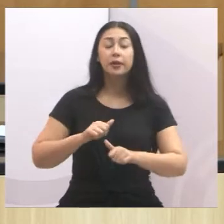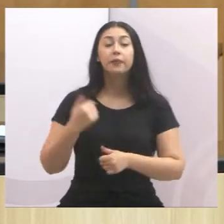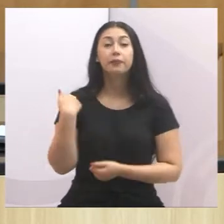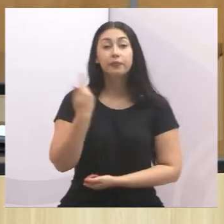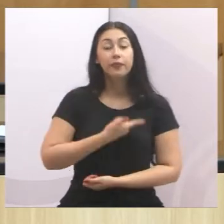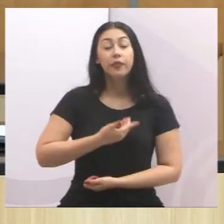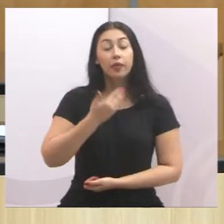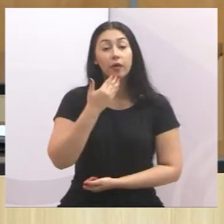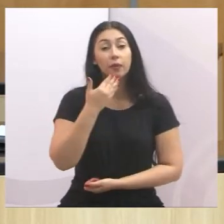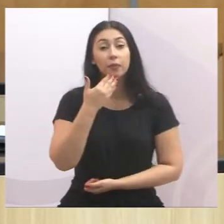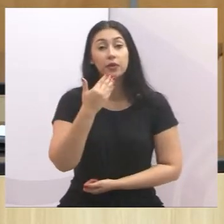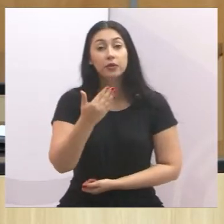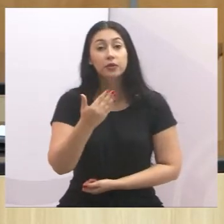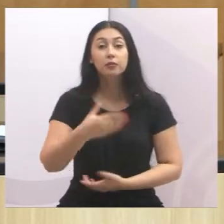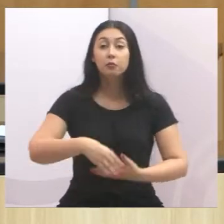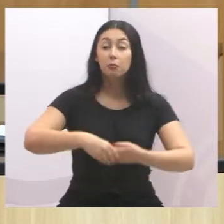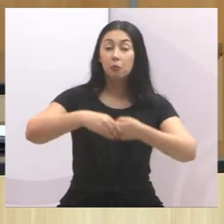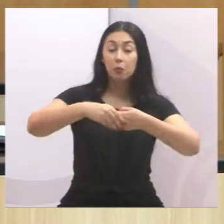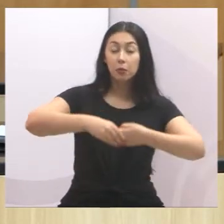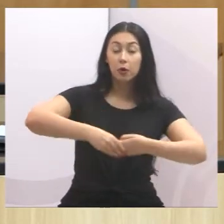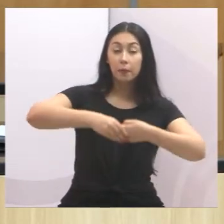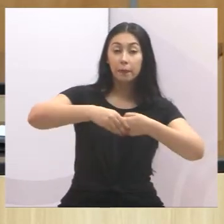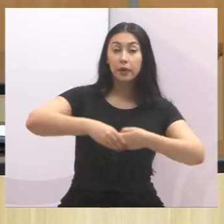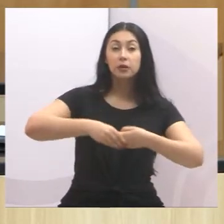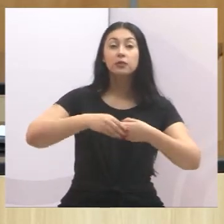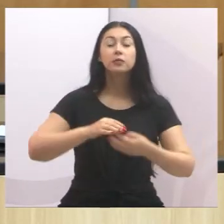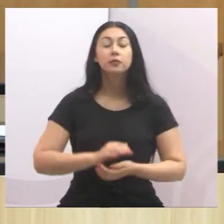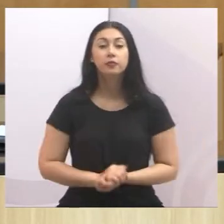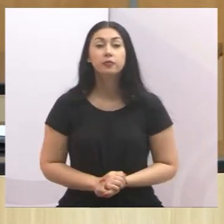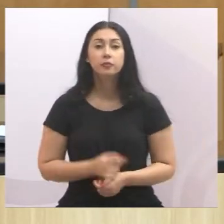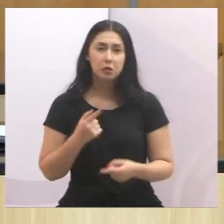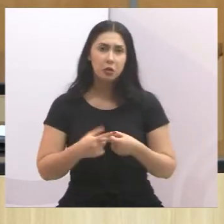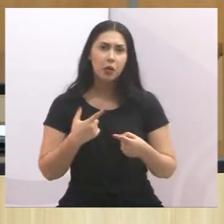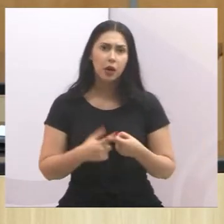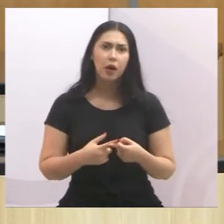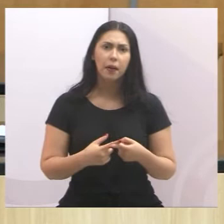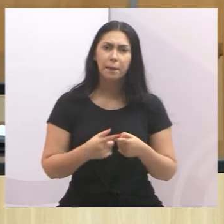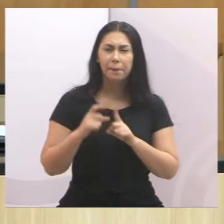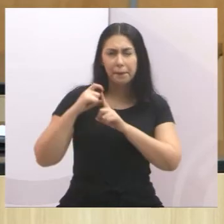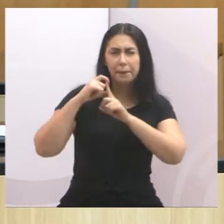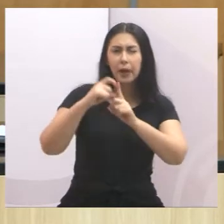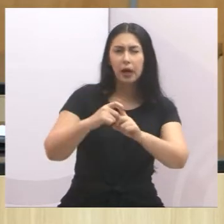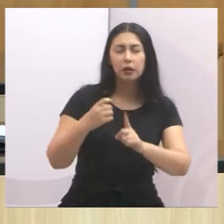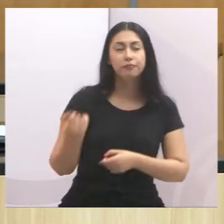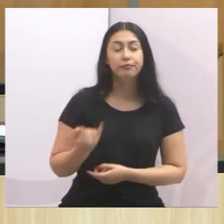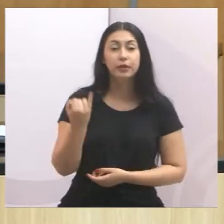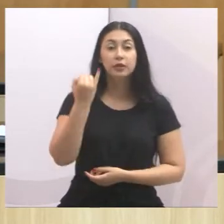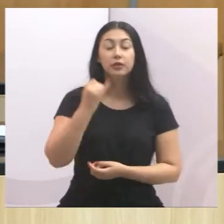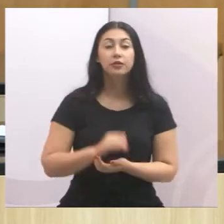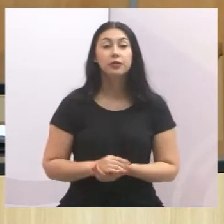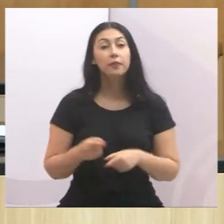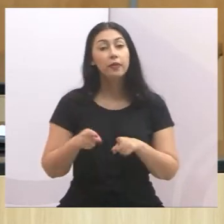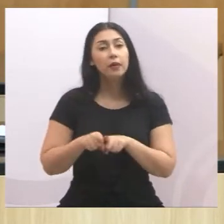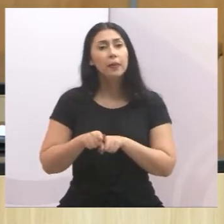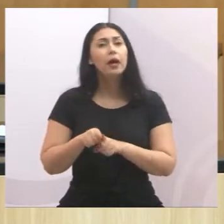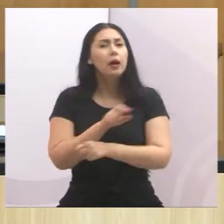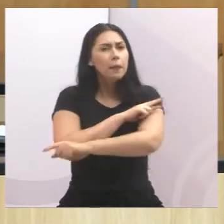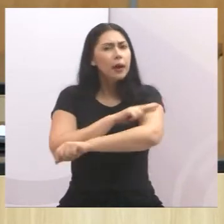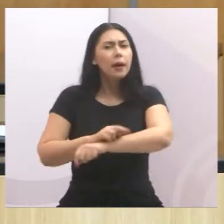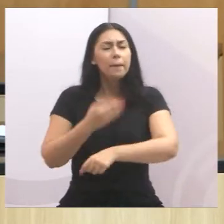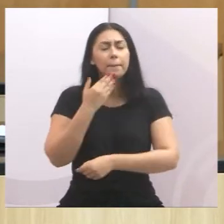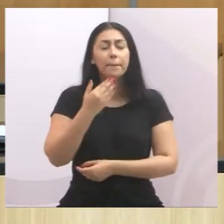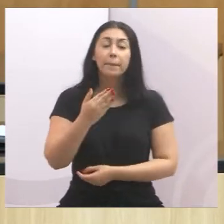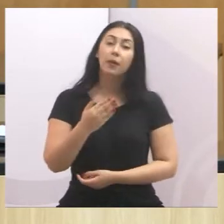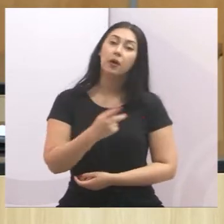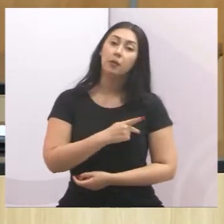reiteramos nossos cordiais cumprimentos ao senhor João Arruda por suas considerações. Desta forma, respeitosamente, requeremos à presidência desta